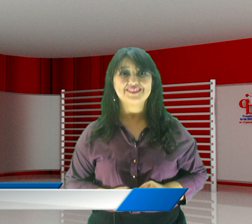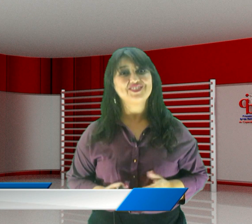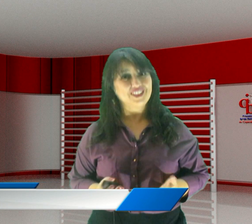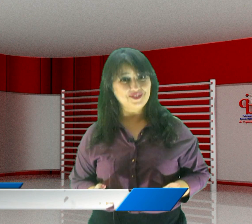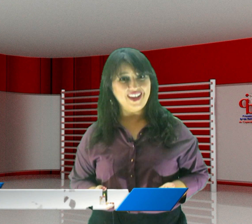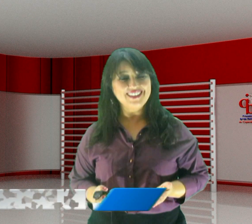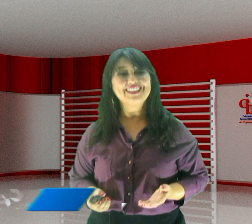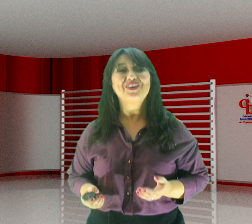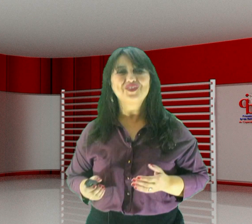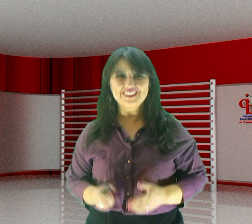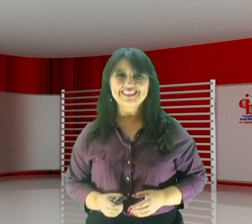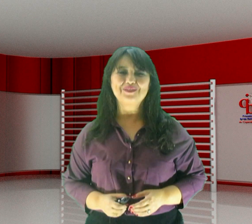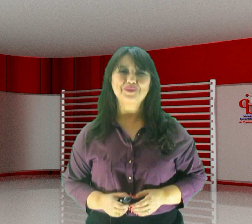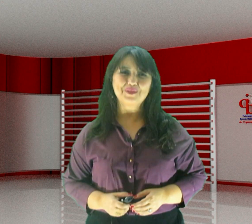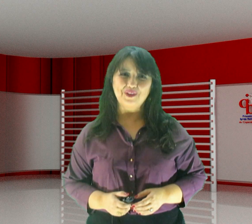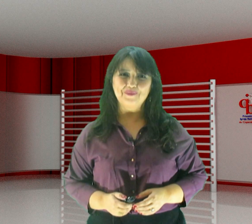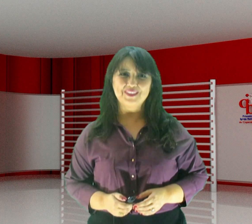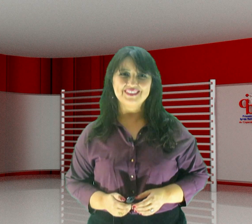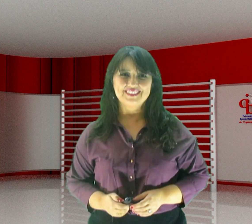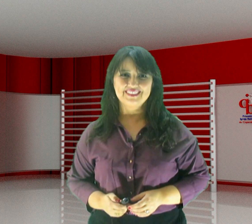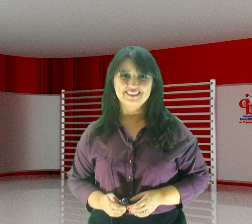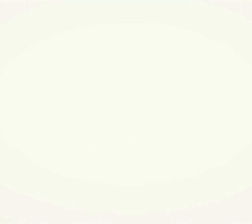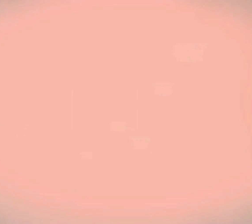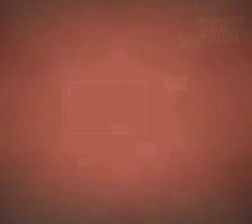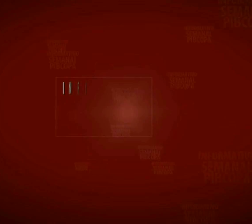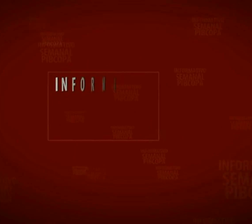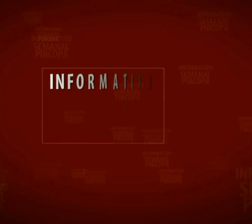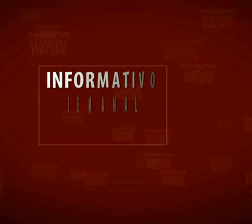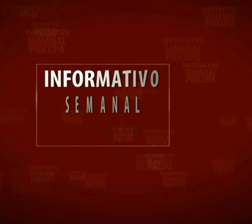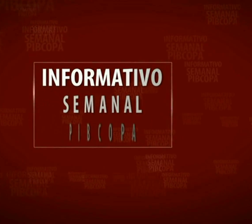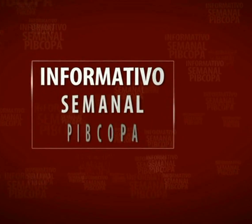semana. Está no ar o Conexão PIBCopa.